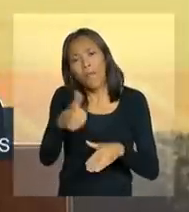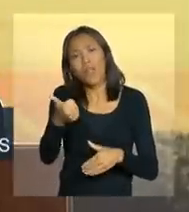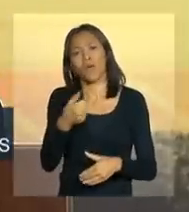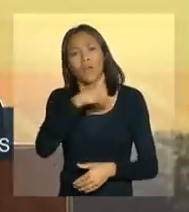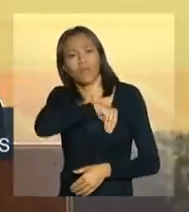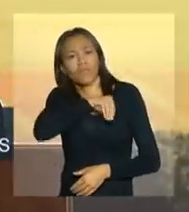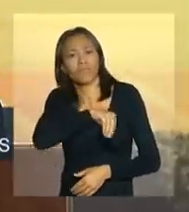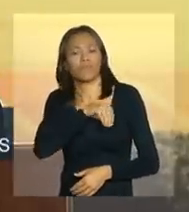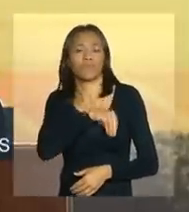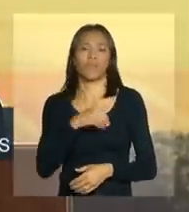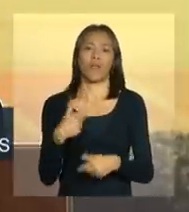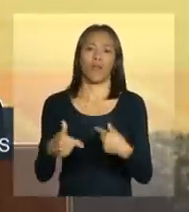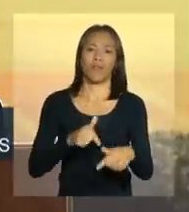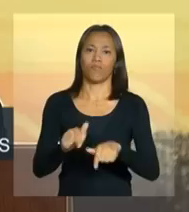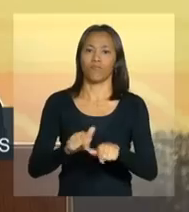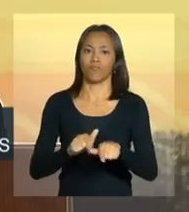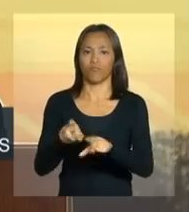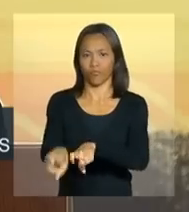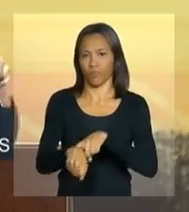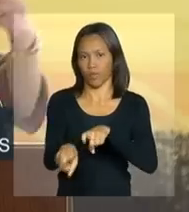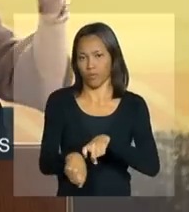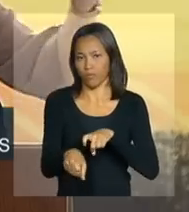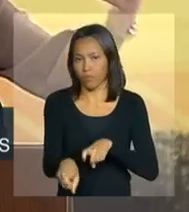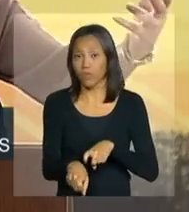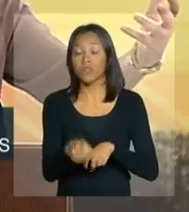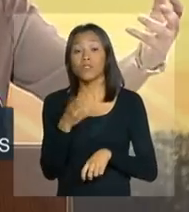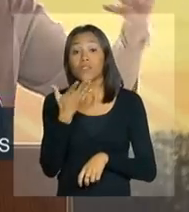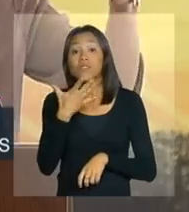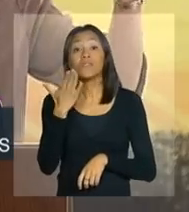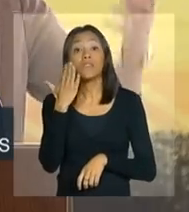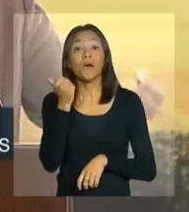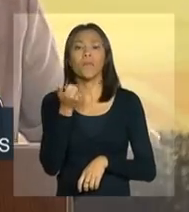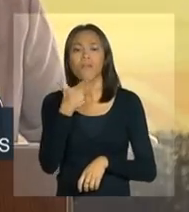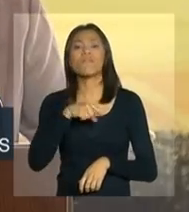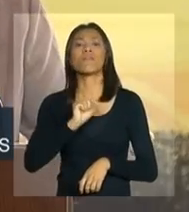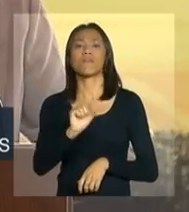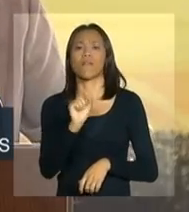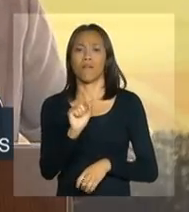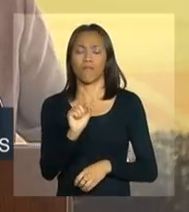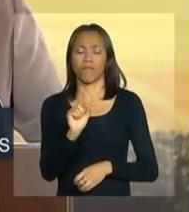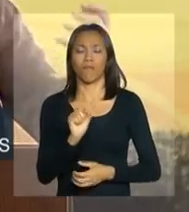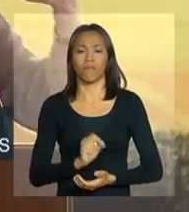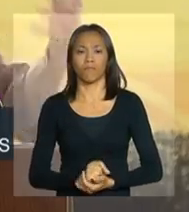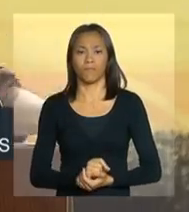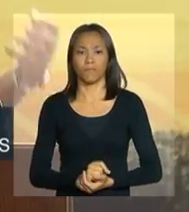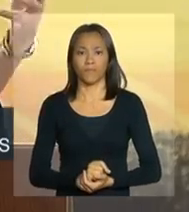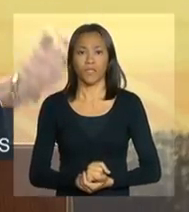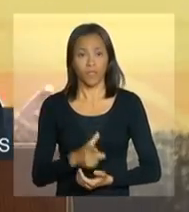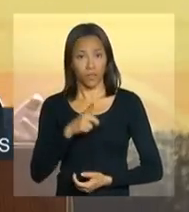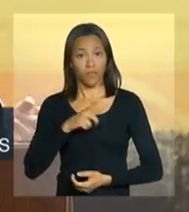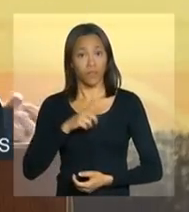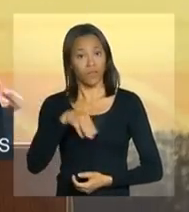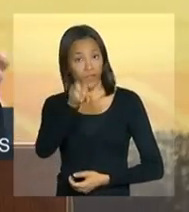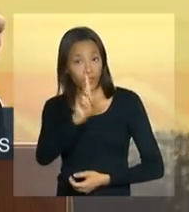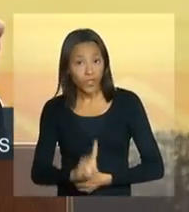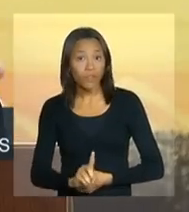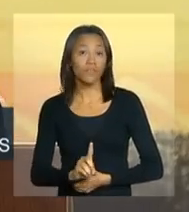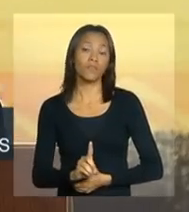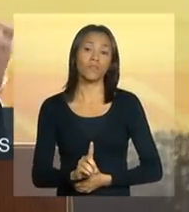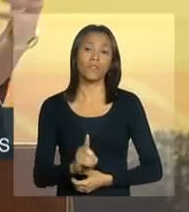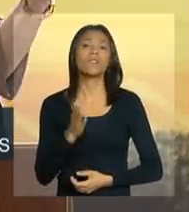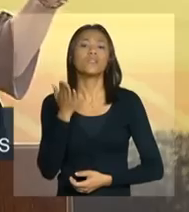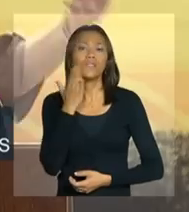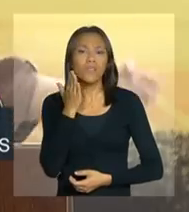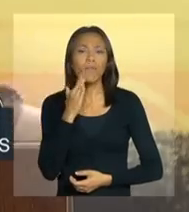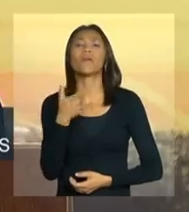sua renda saber quem é que que tem direito e